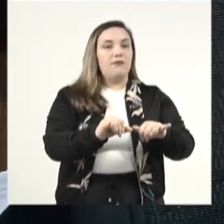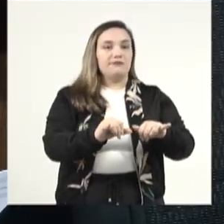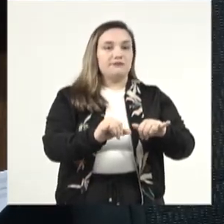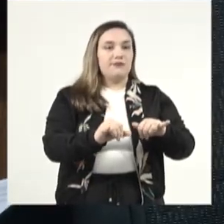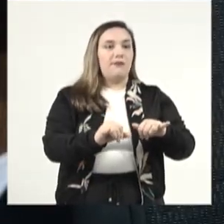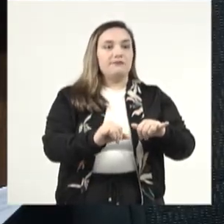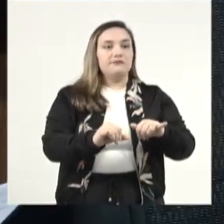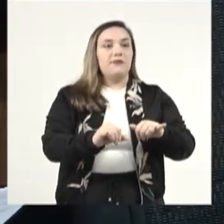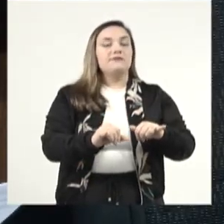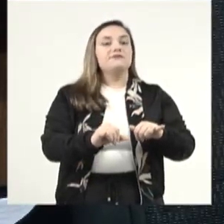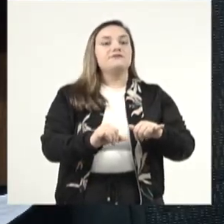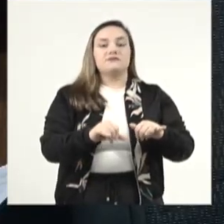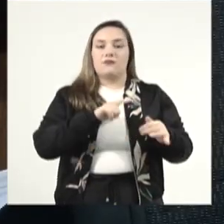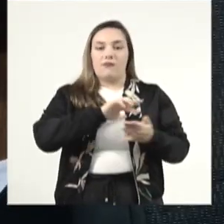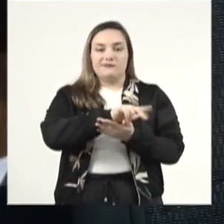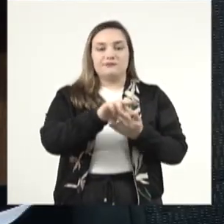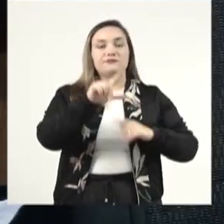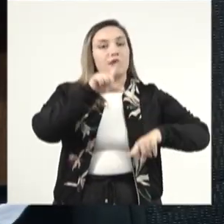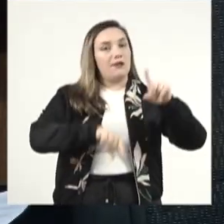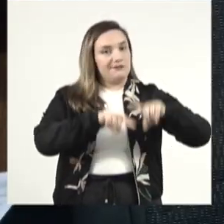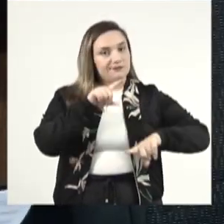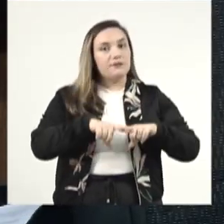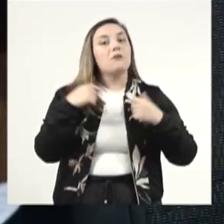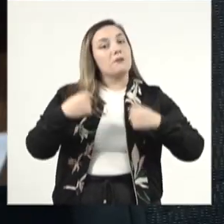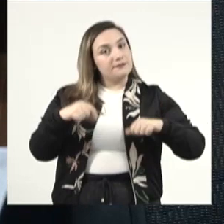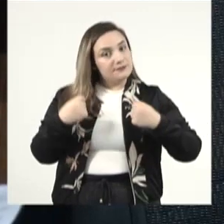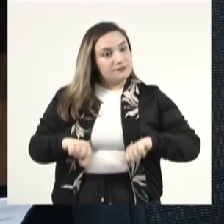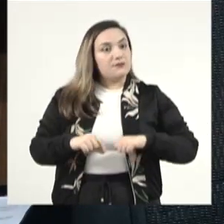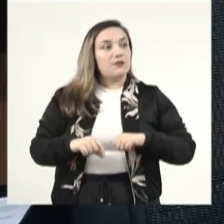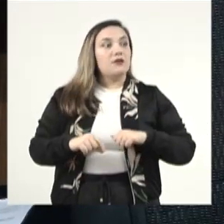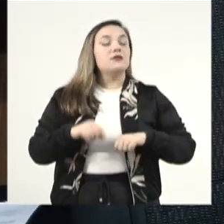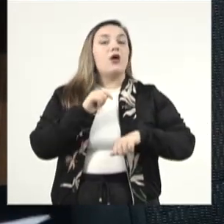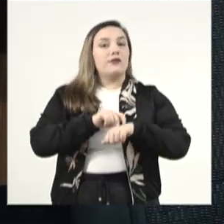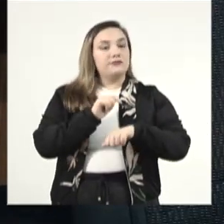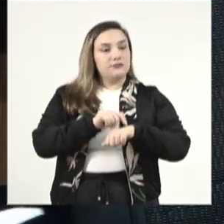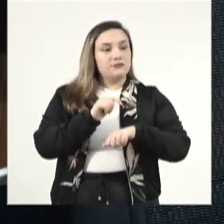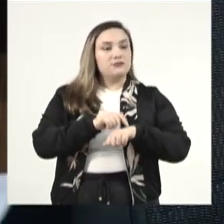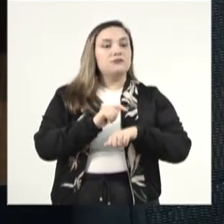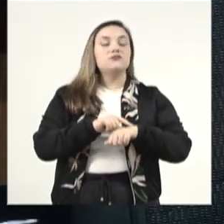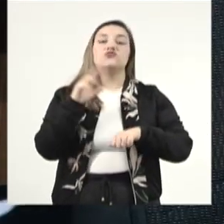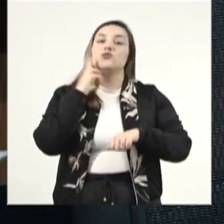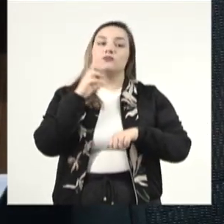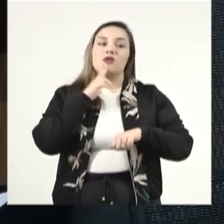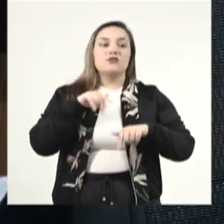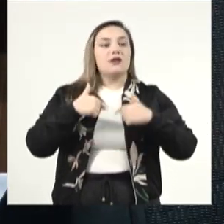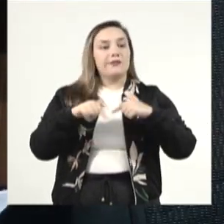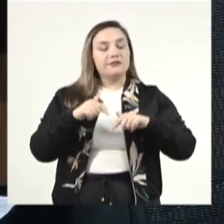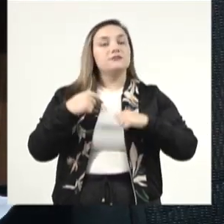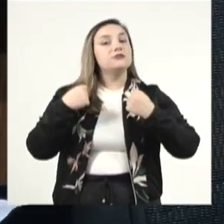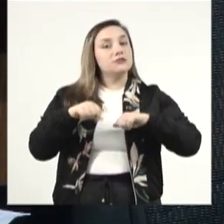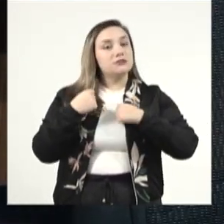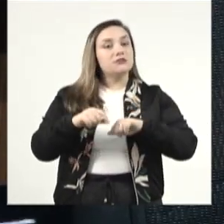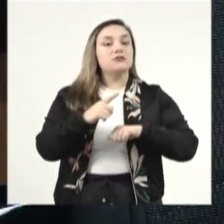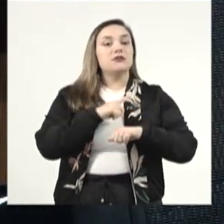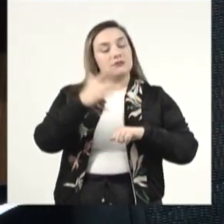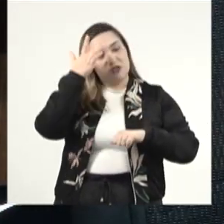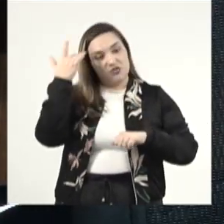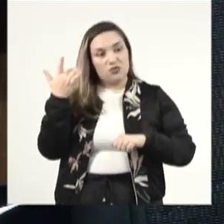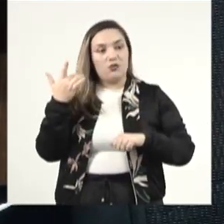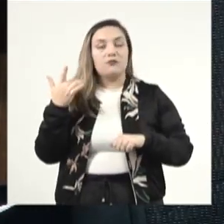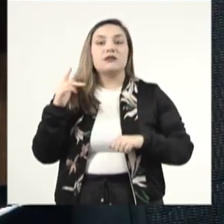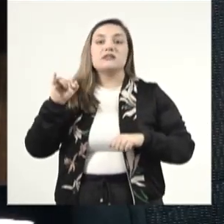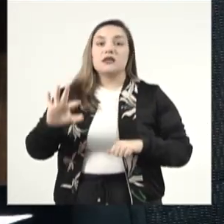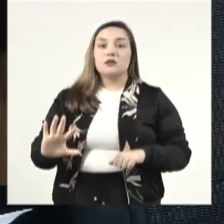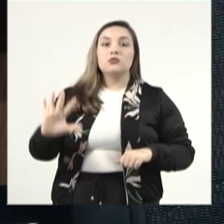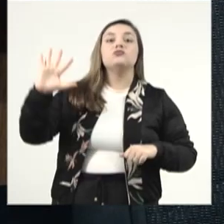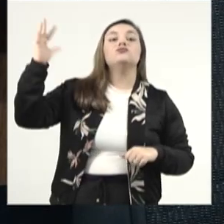comerciais congêneres devem disponibilizar, durante o horário regular de funcionamento, funcionários para, em caso